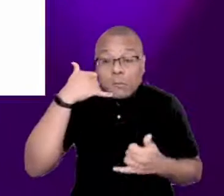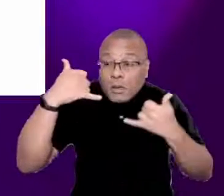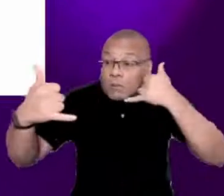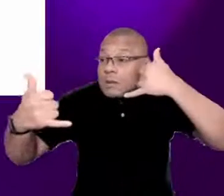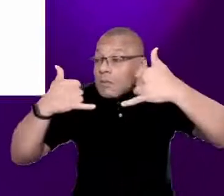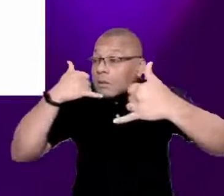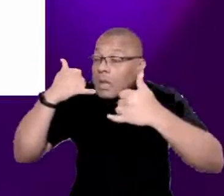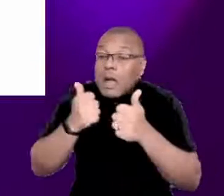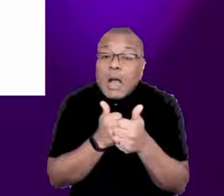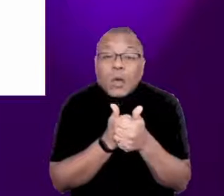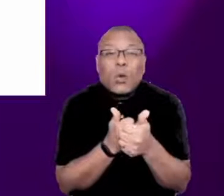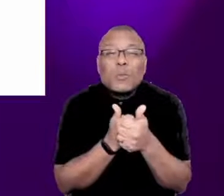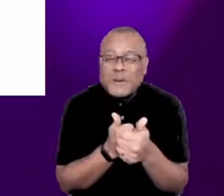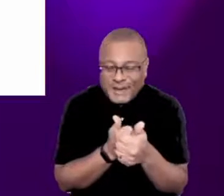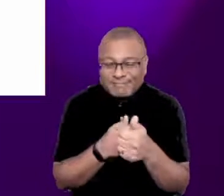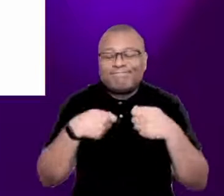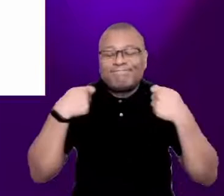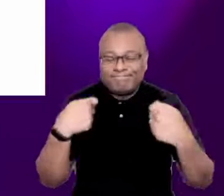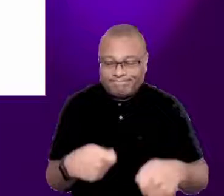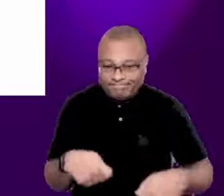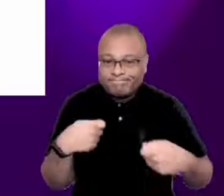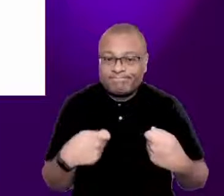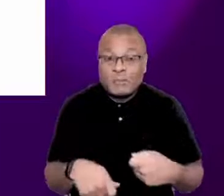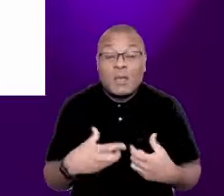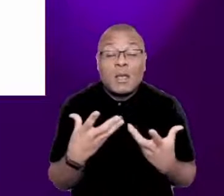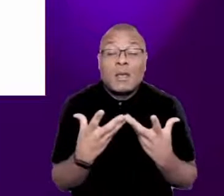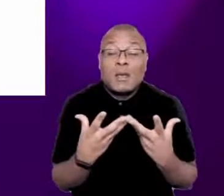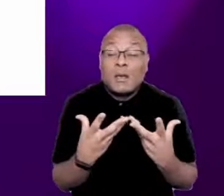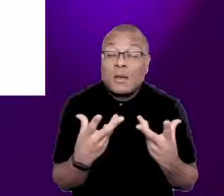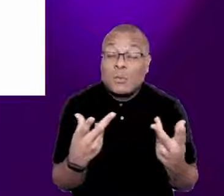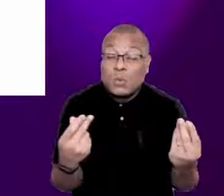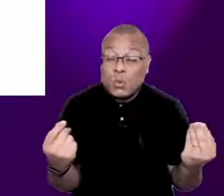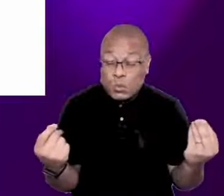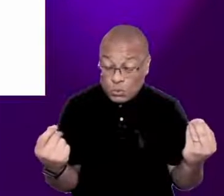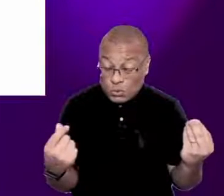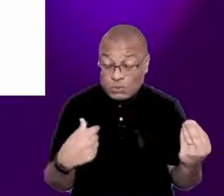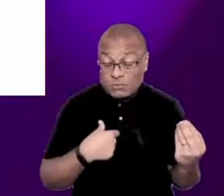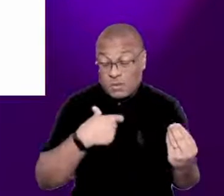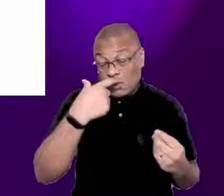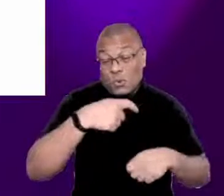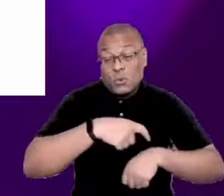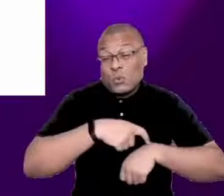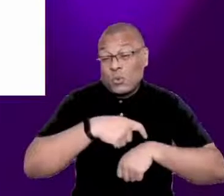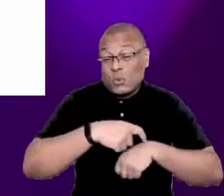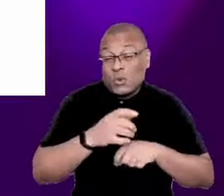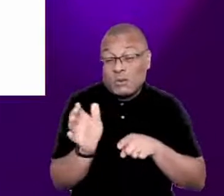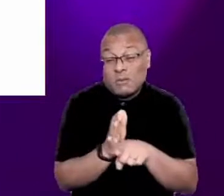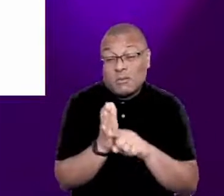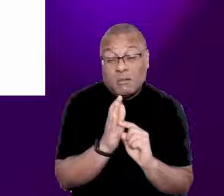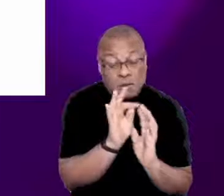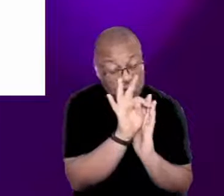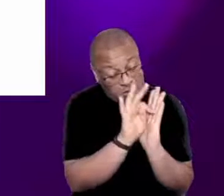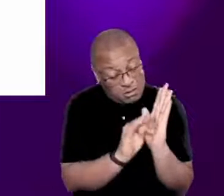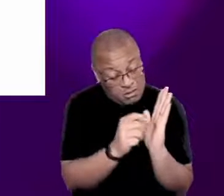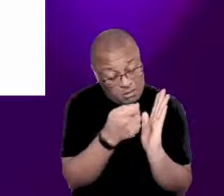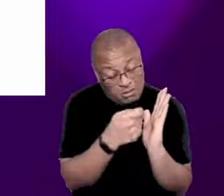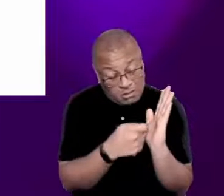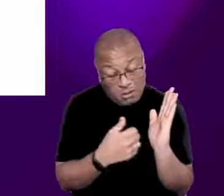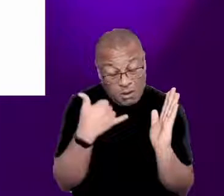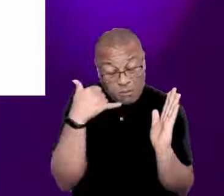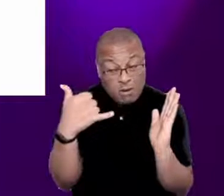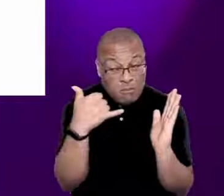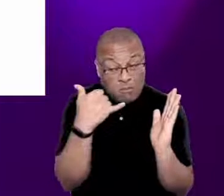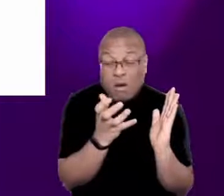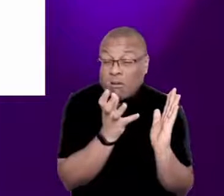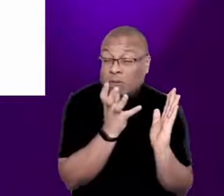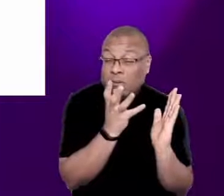pacientes, acompanhá-los, tem uma sobrecarga, tamanho dos questionários e o tempo que é necessário para responder às